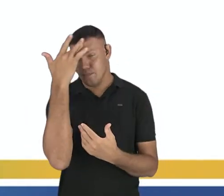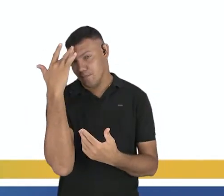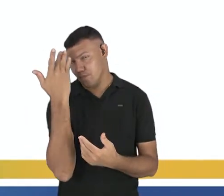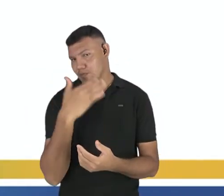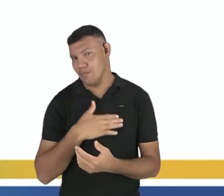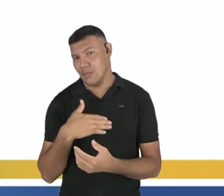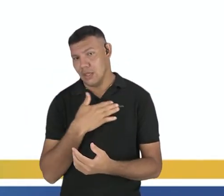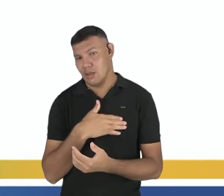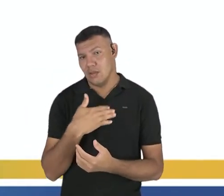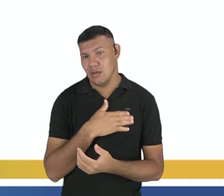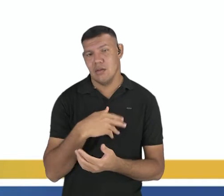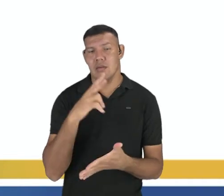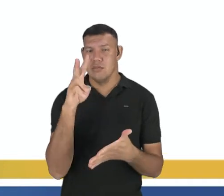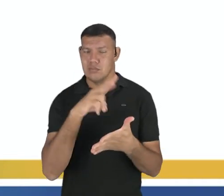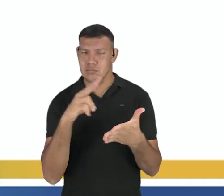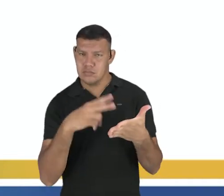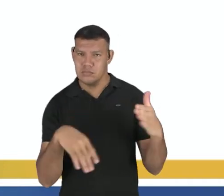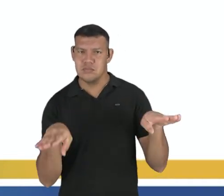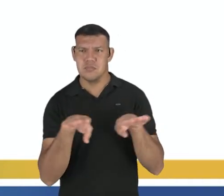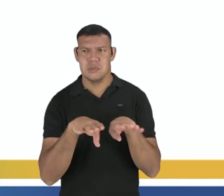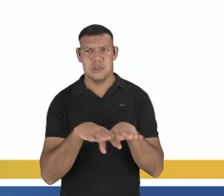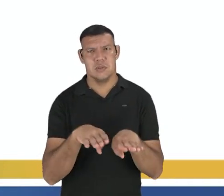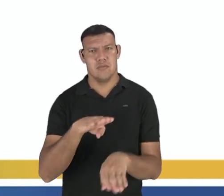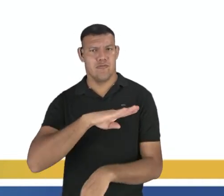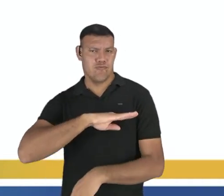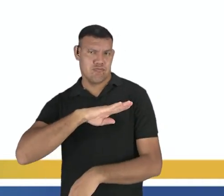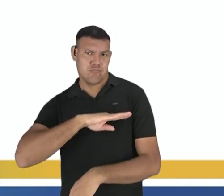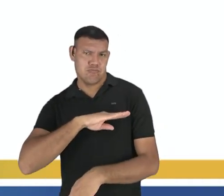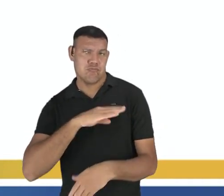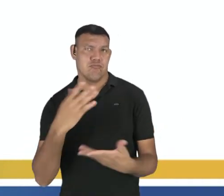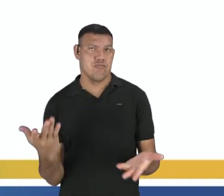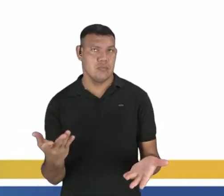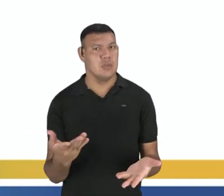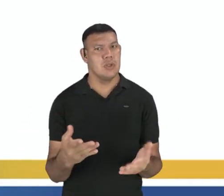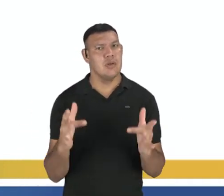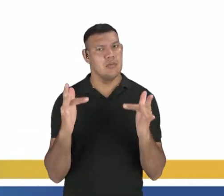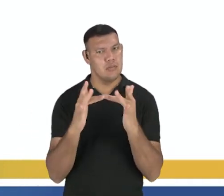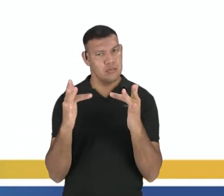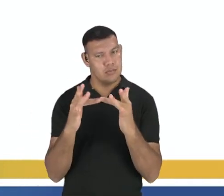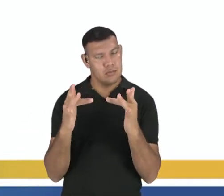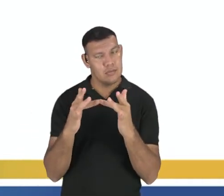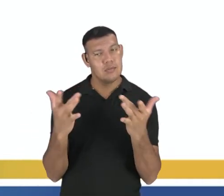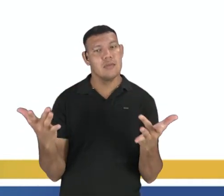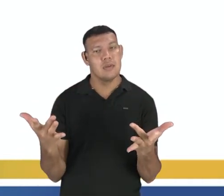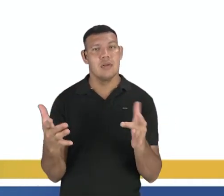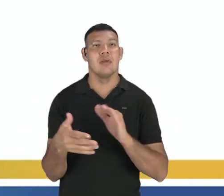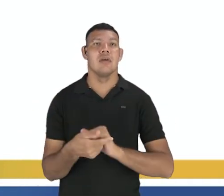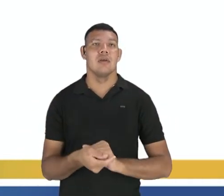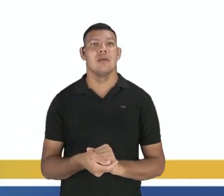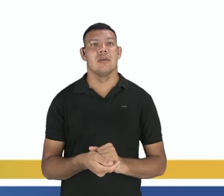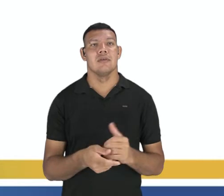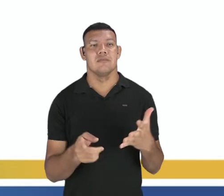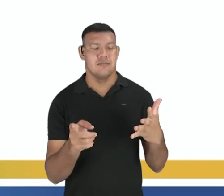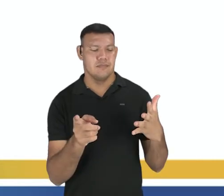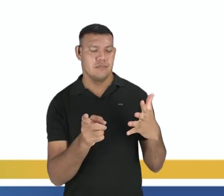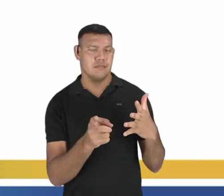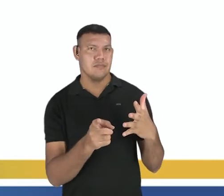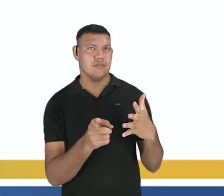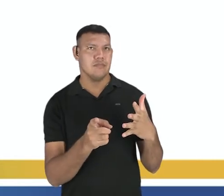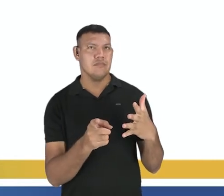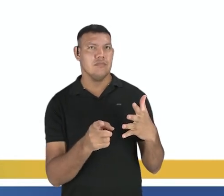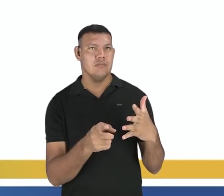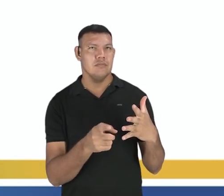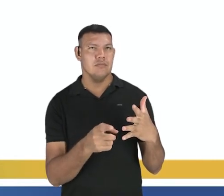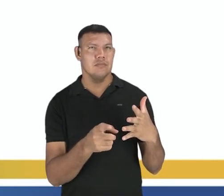ler a mesma coisa que você, seu colega, por exemplo, um colega aí, vocês combinam e vão conversando sobre isso, tá? Após terminar